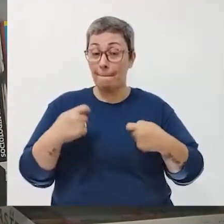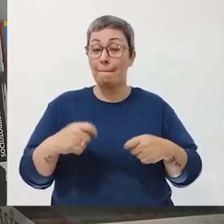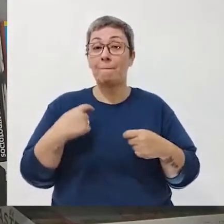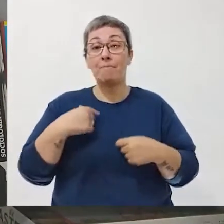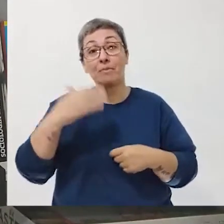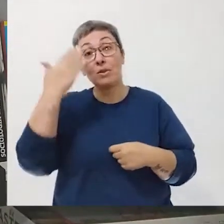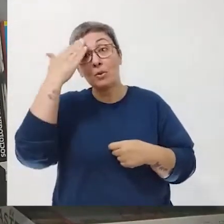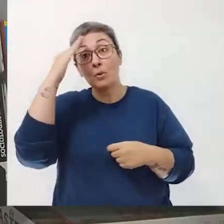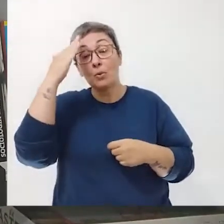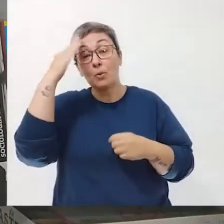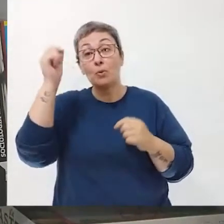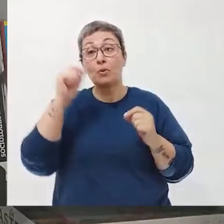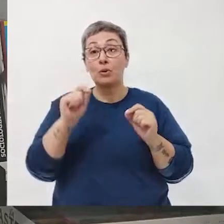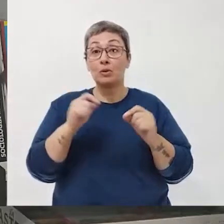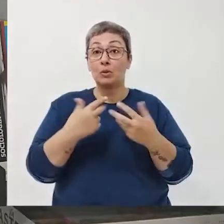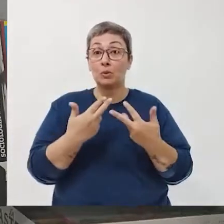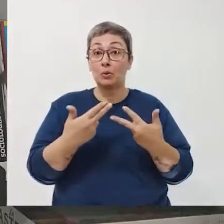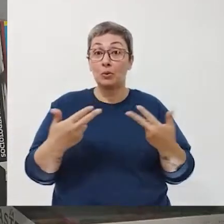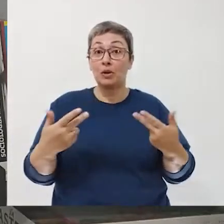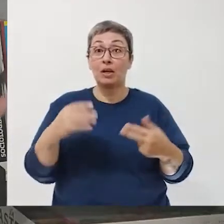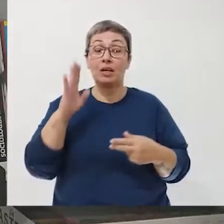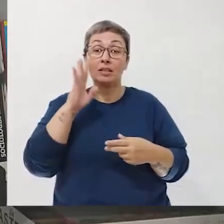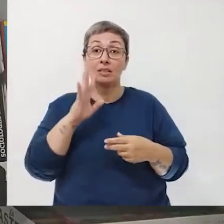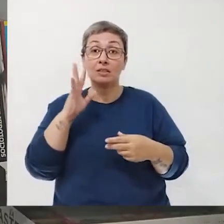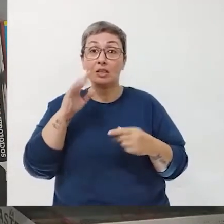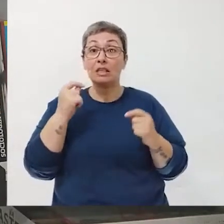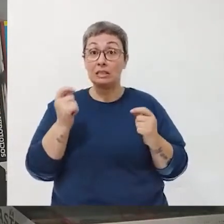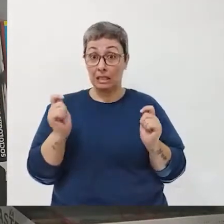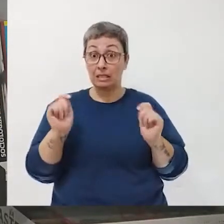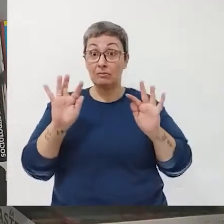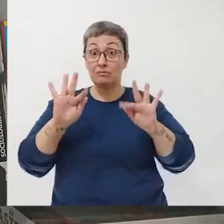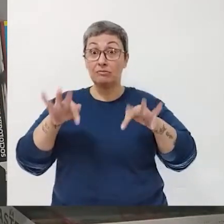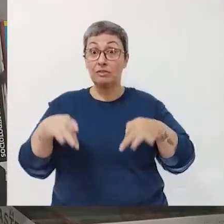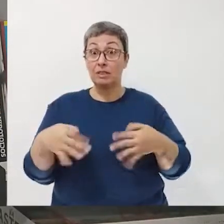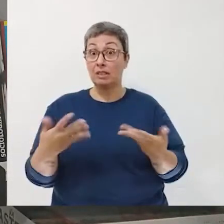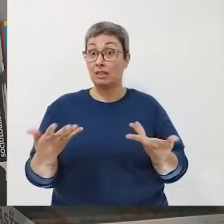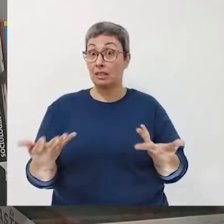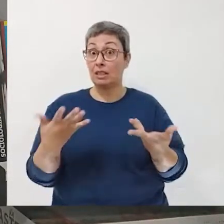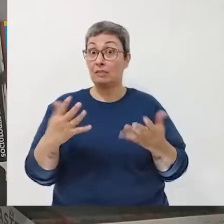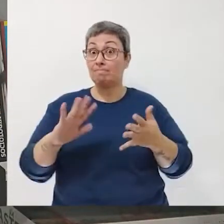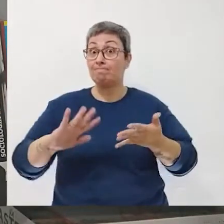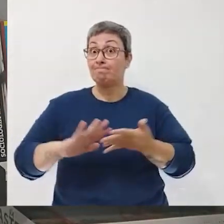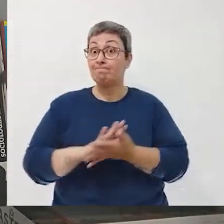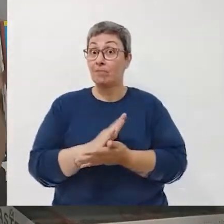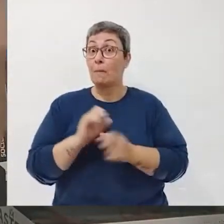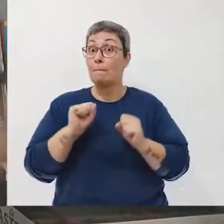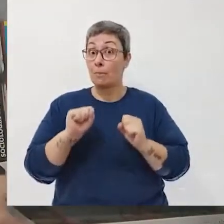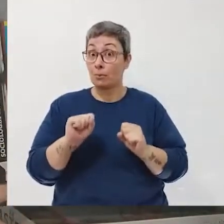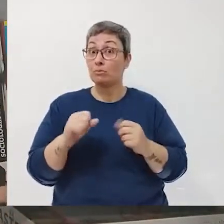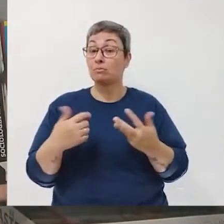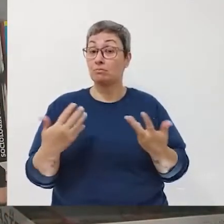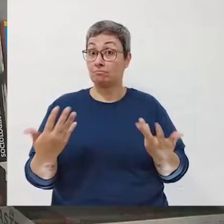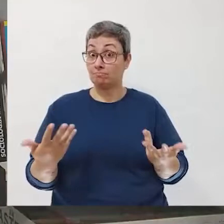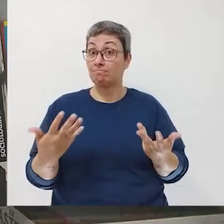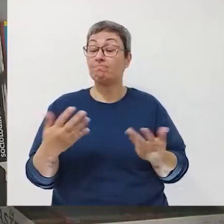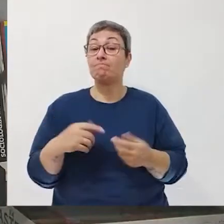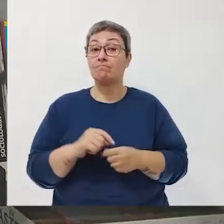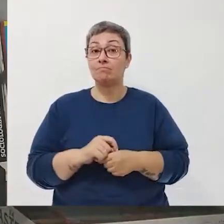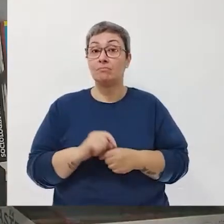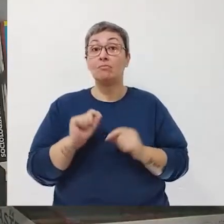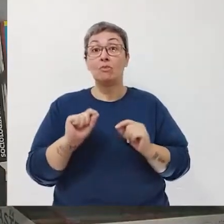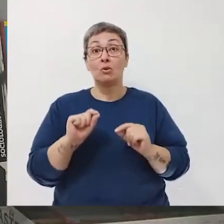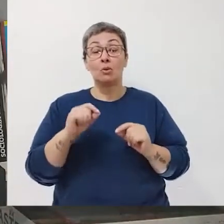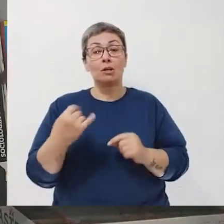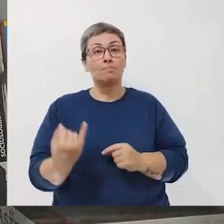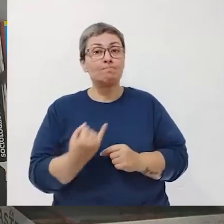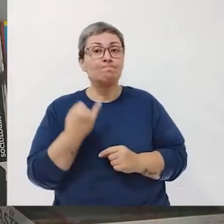gente entenda que os recursos naturais são finitos. Lembra que a gente falou? Eles acabam, eles podem acabar, né? E